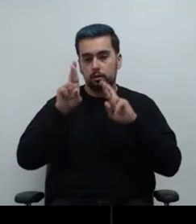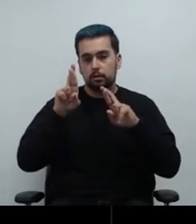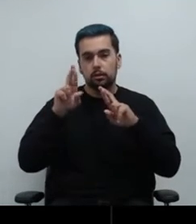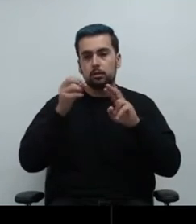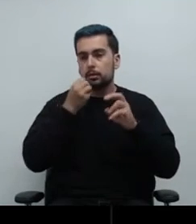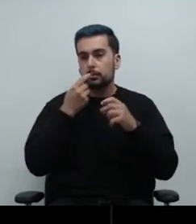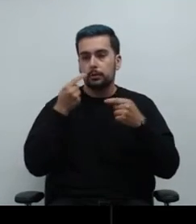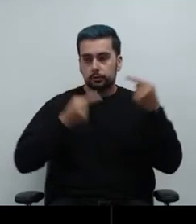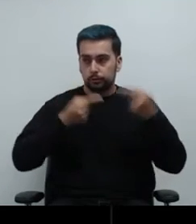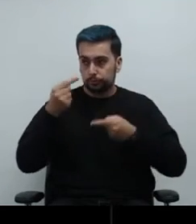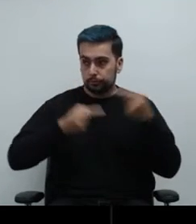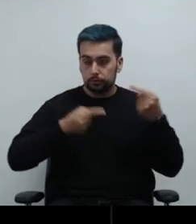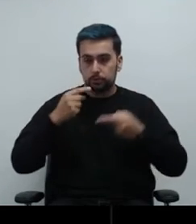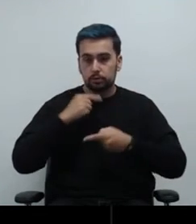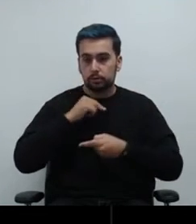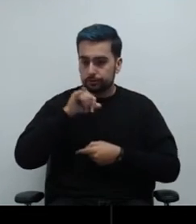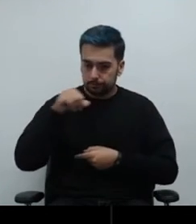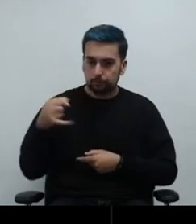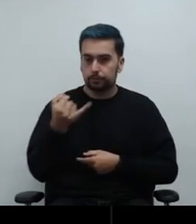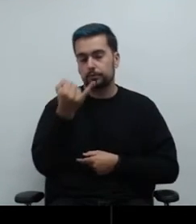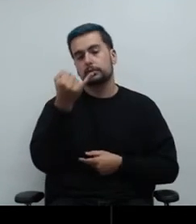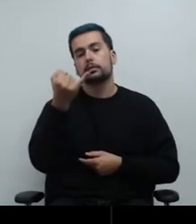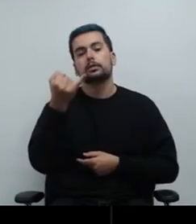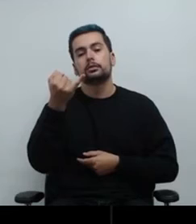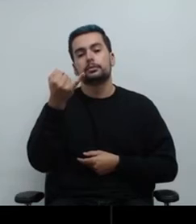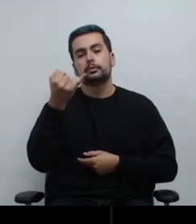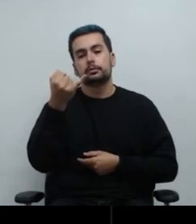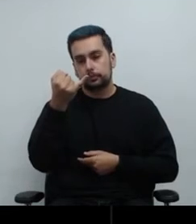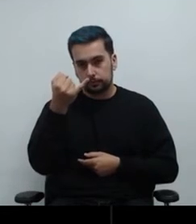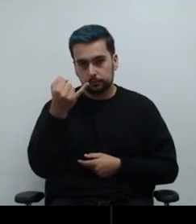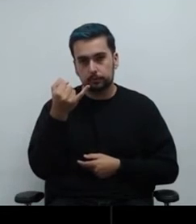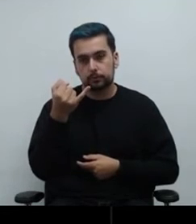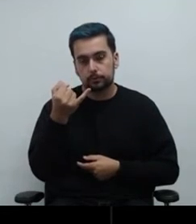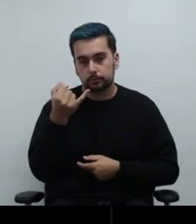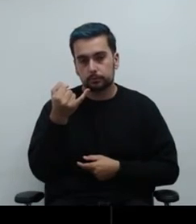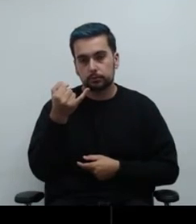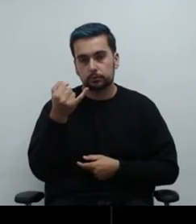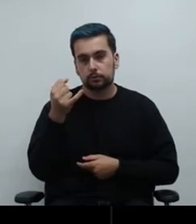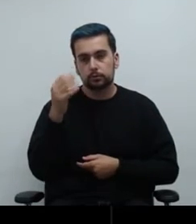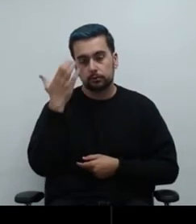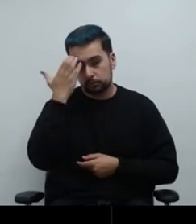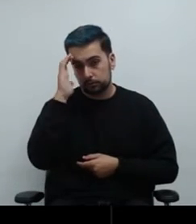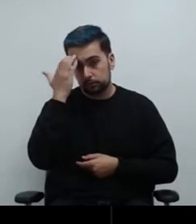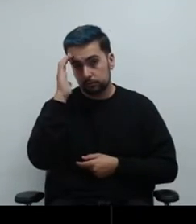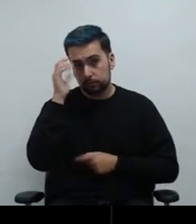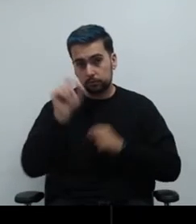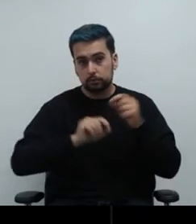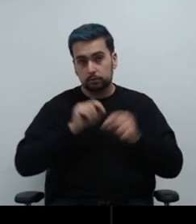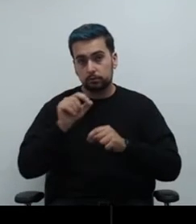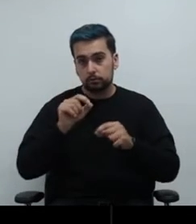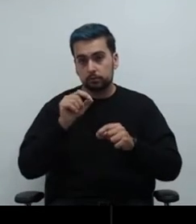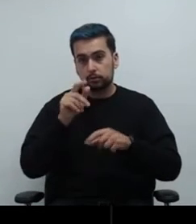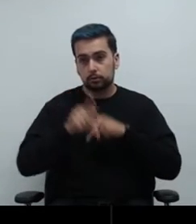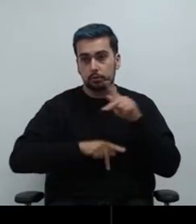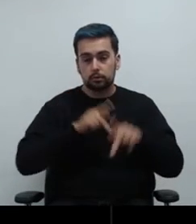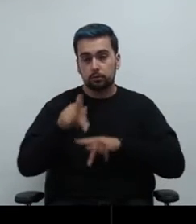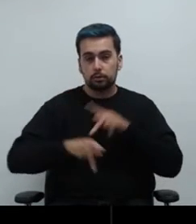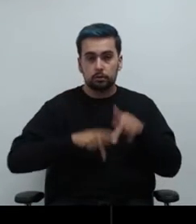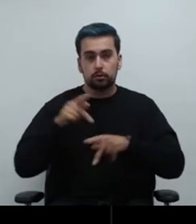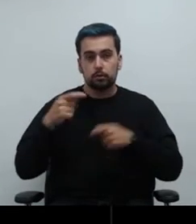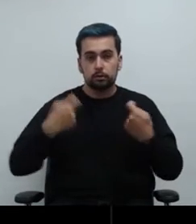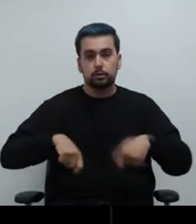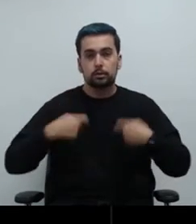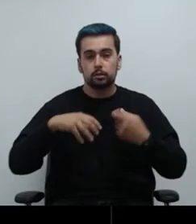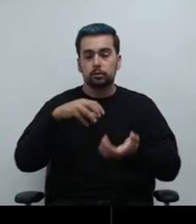boa discussão, que seja proveitosa e que se compreenda que estas populações necessitam